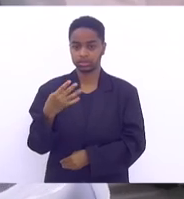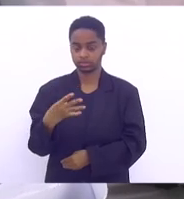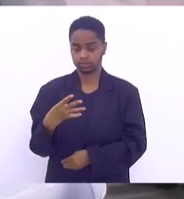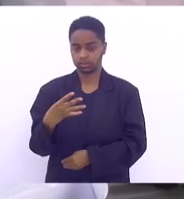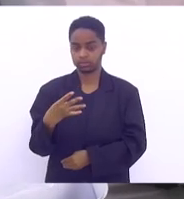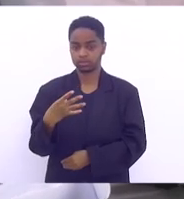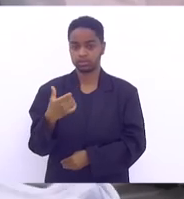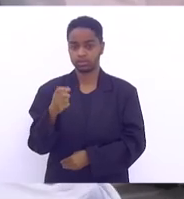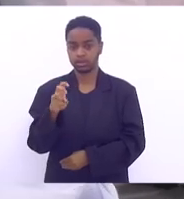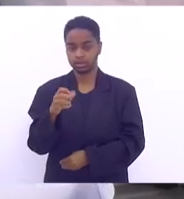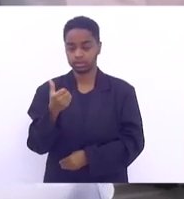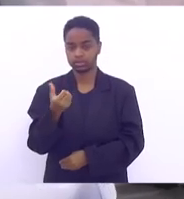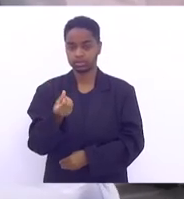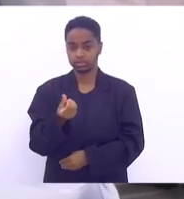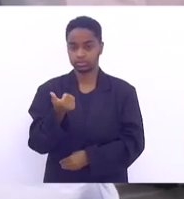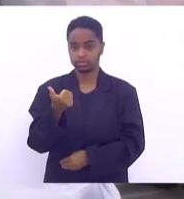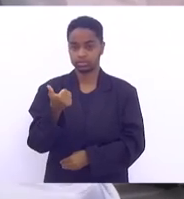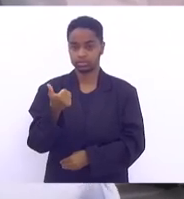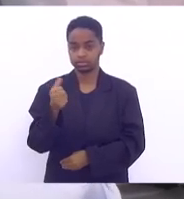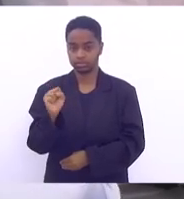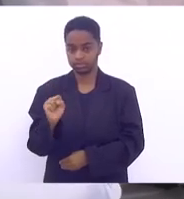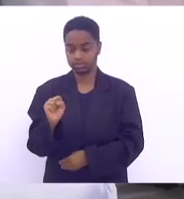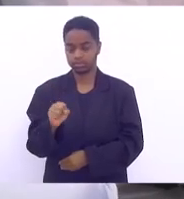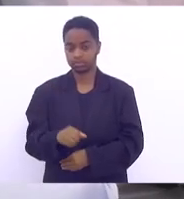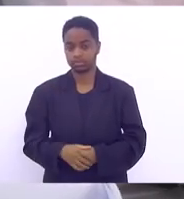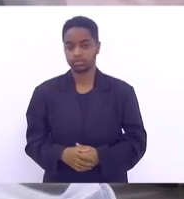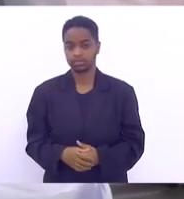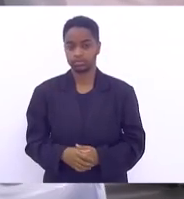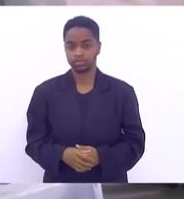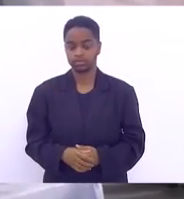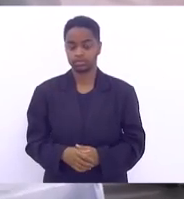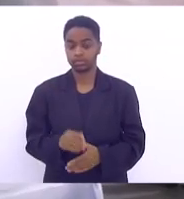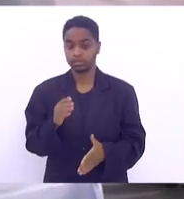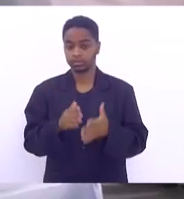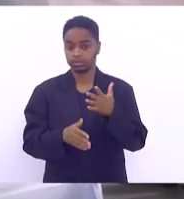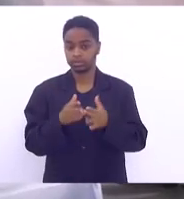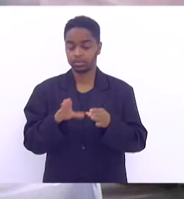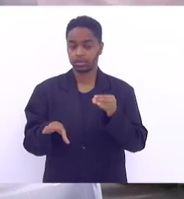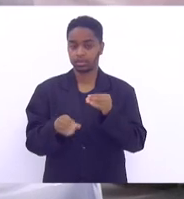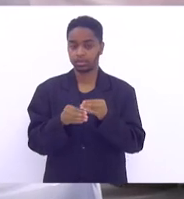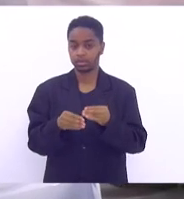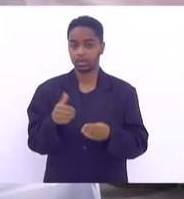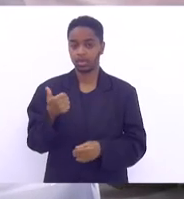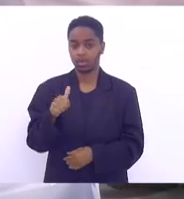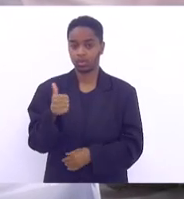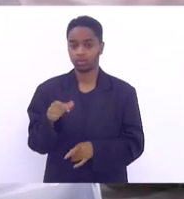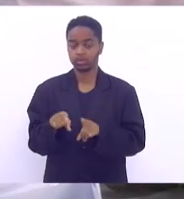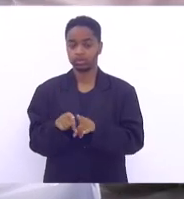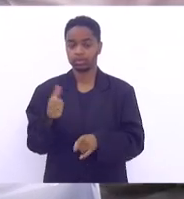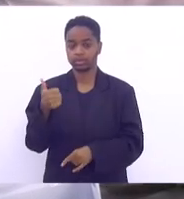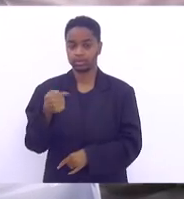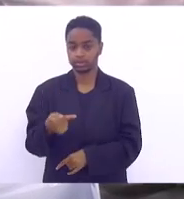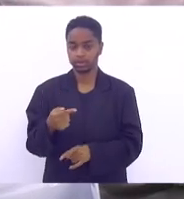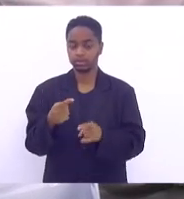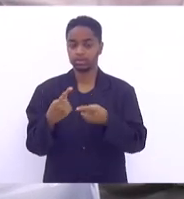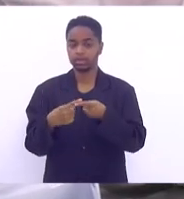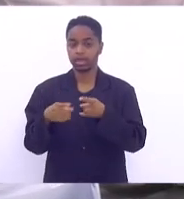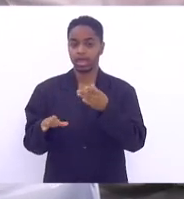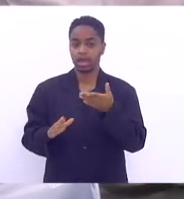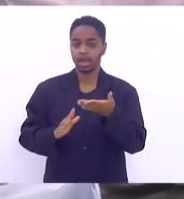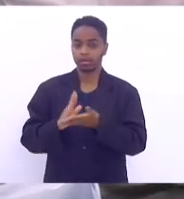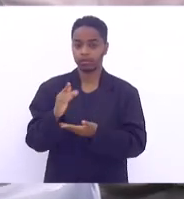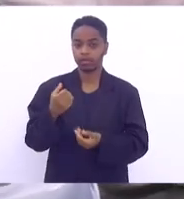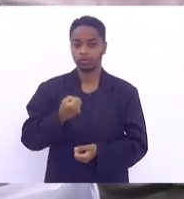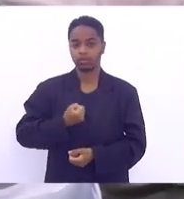14, 15, 16 e 18. Prejudicadas as emendas 11 e 17 pela aprovação da emenda número